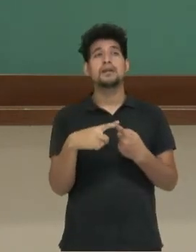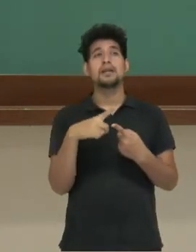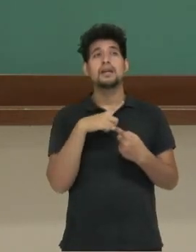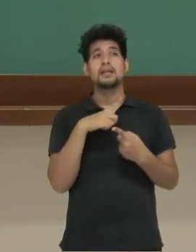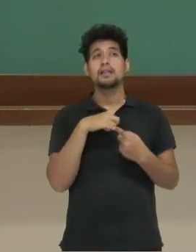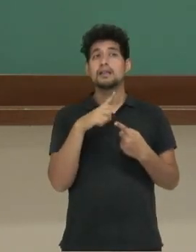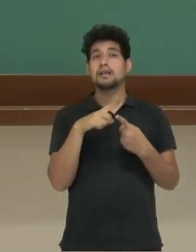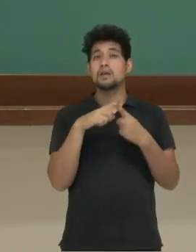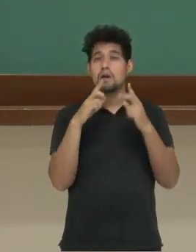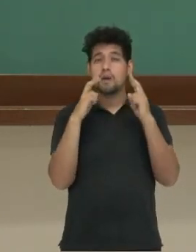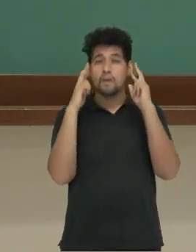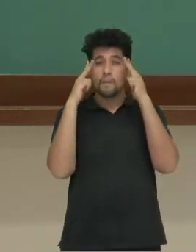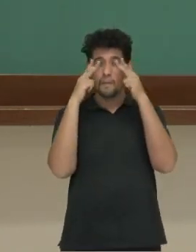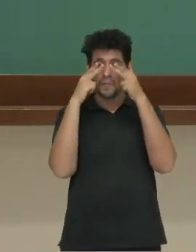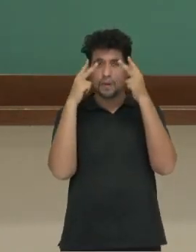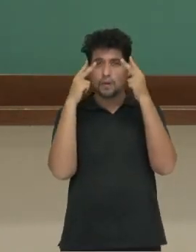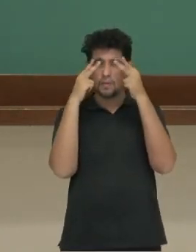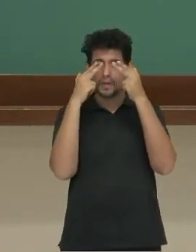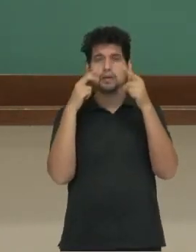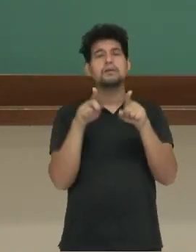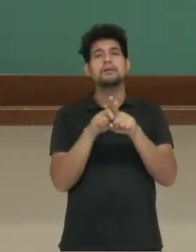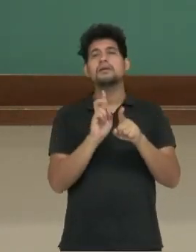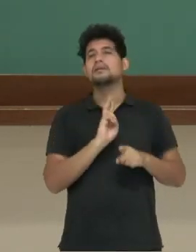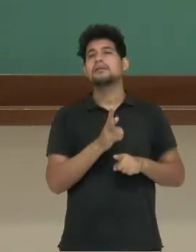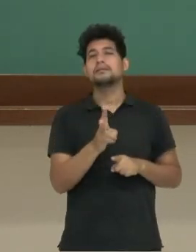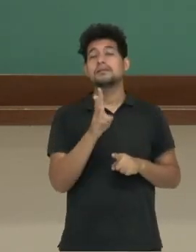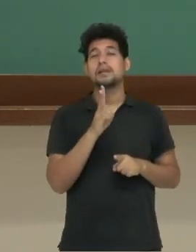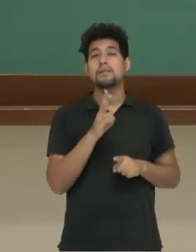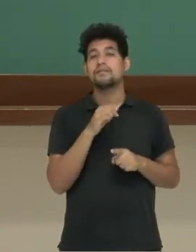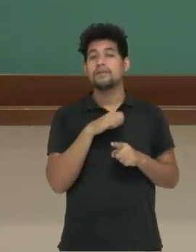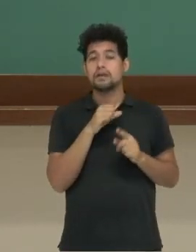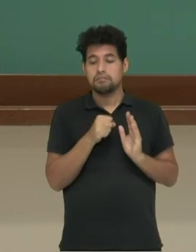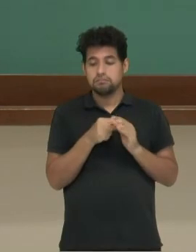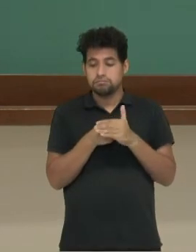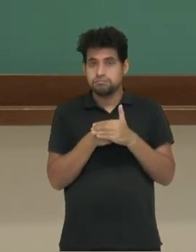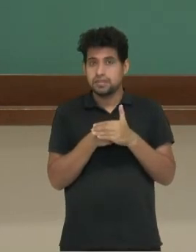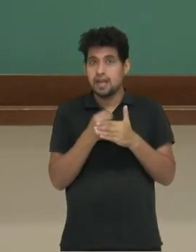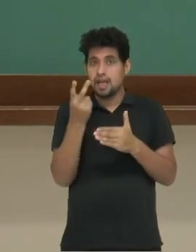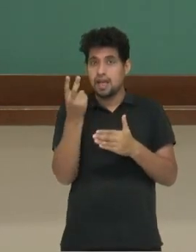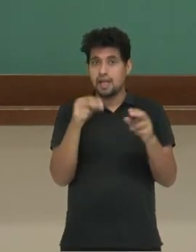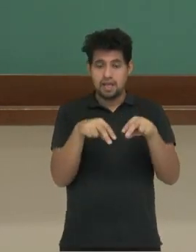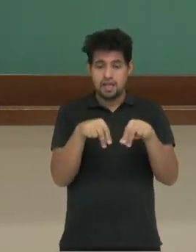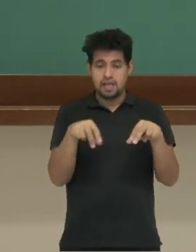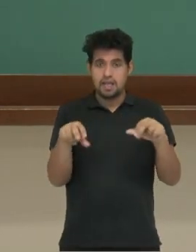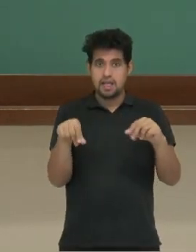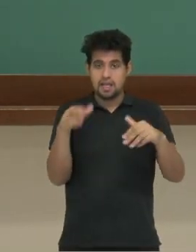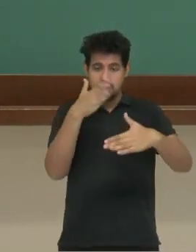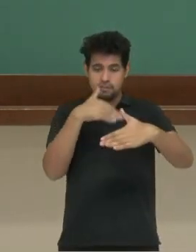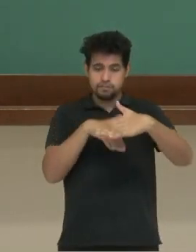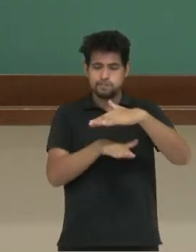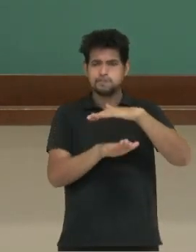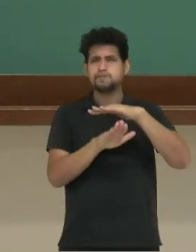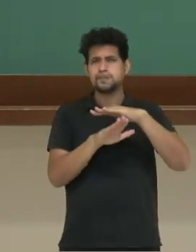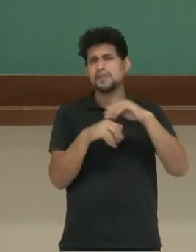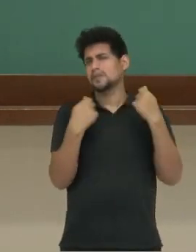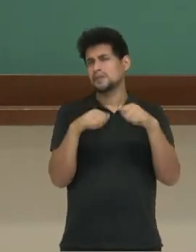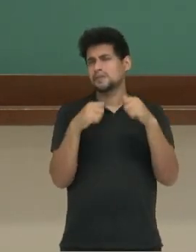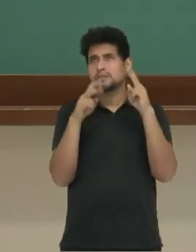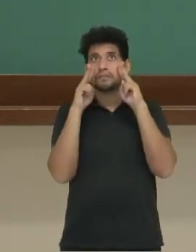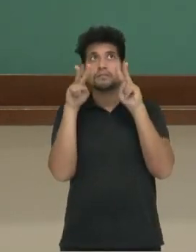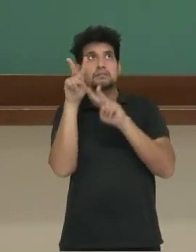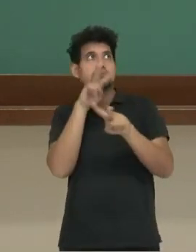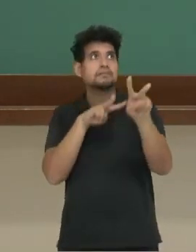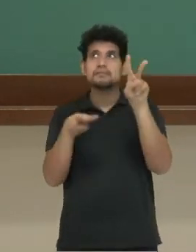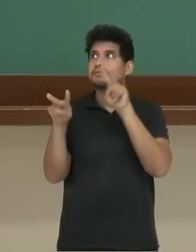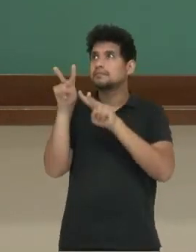uma membrana nos olhos. Porque como ela passa a maior parte do tempo escondida embaixo da terra, não tem necessidade de ter olhos para